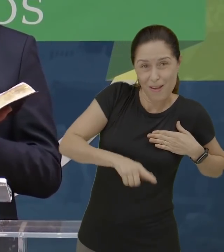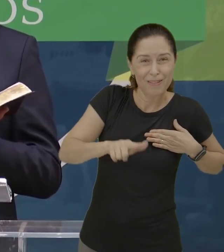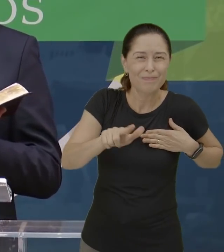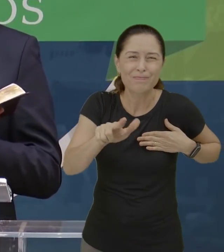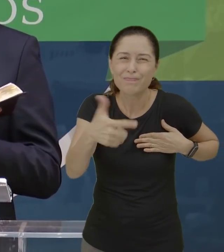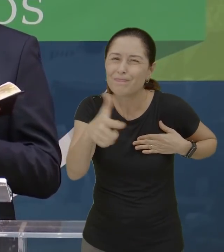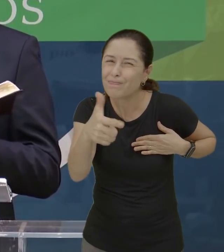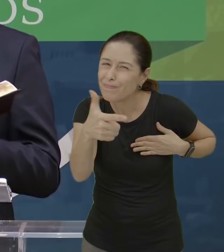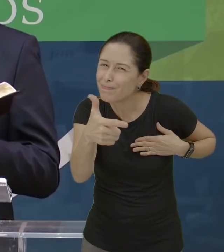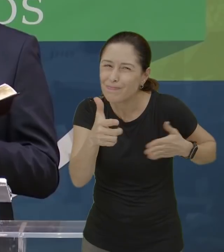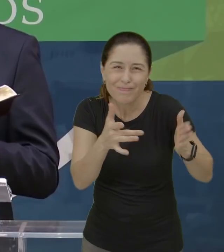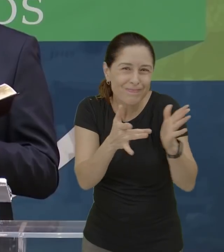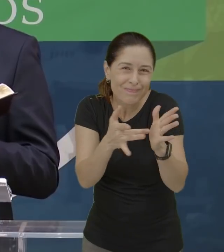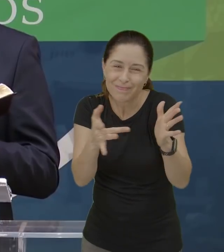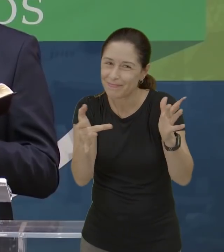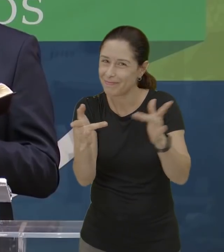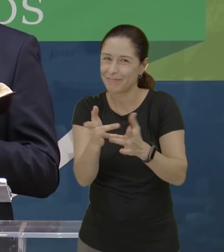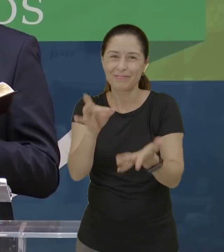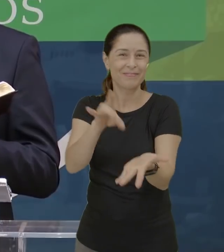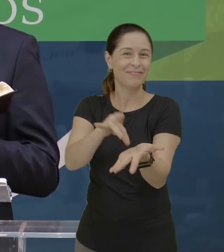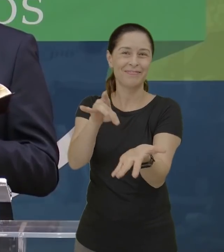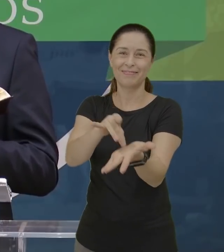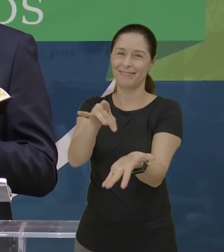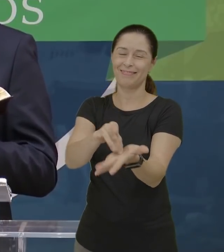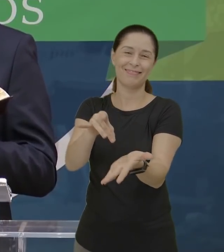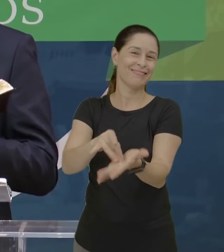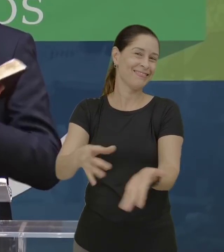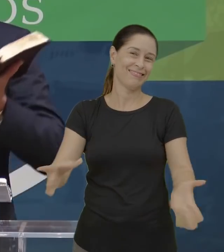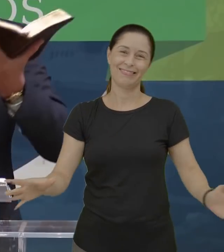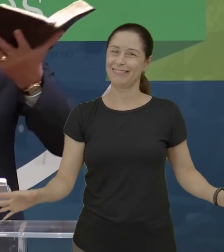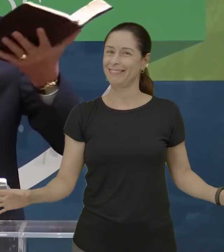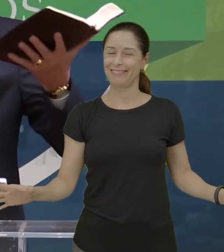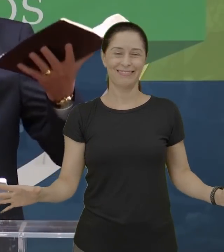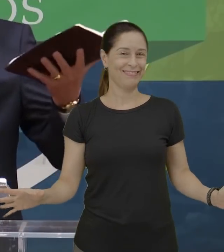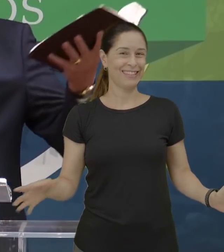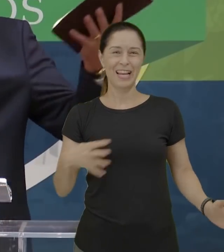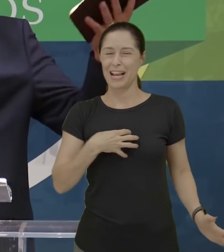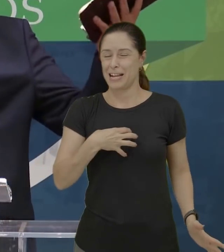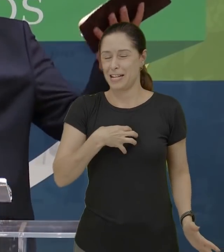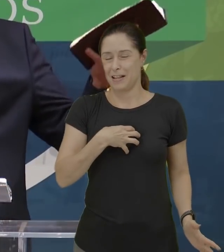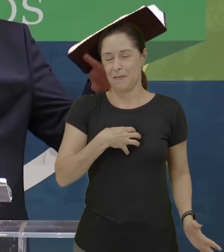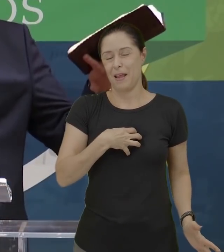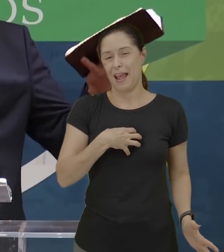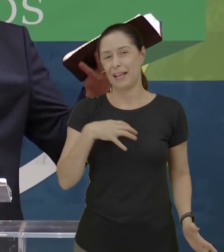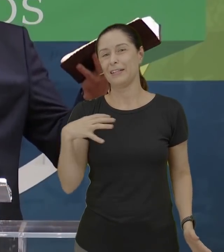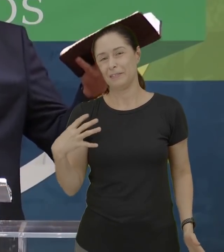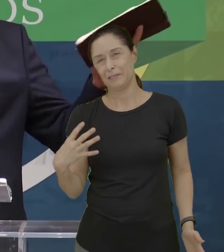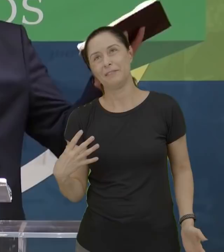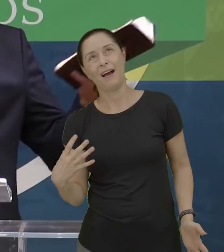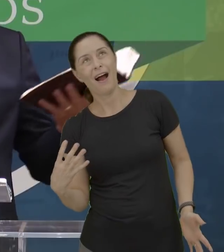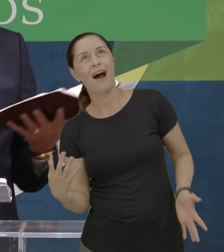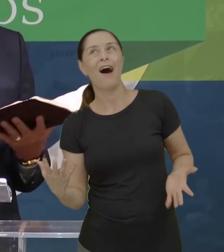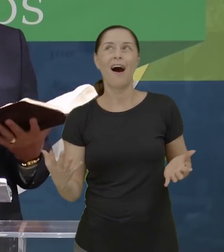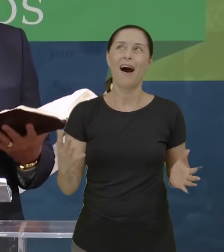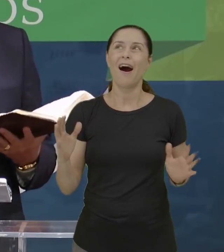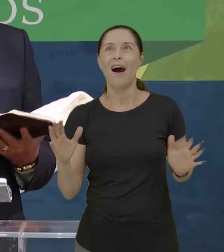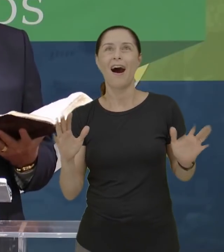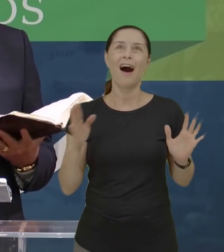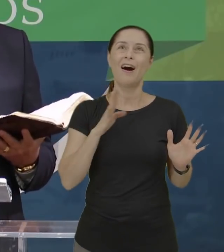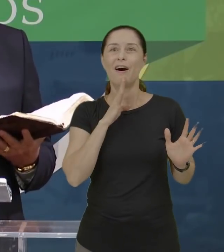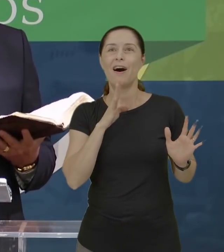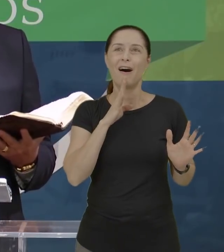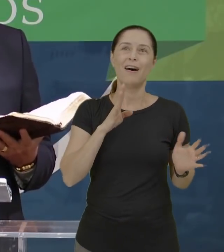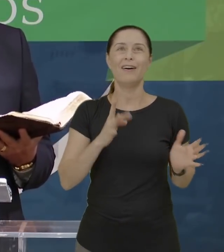de liderança, pregam, como Judas Iscariotes, exercem uma posição de honra, mas nunca foram